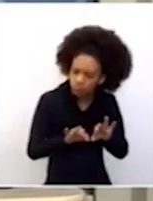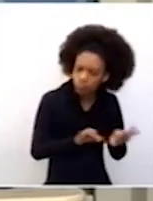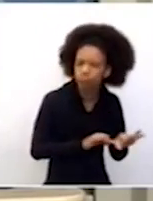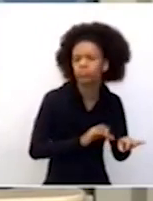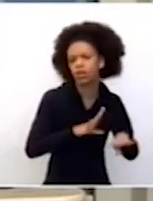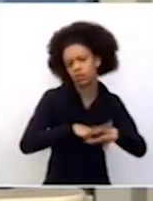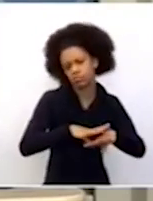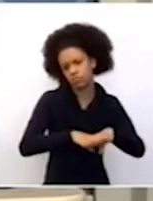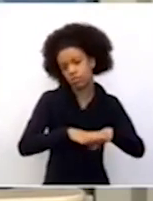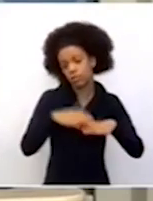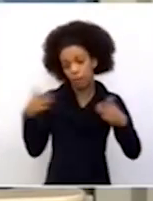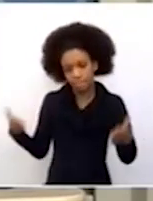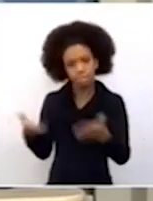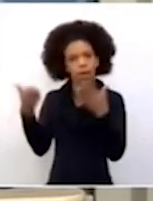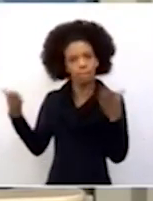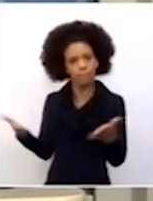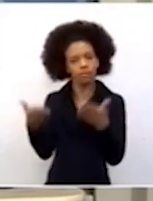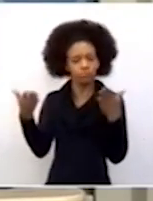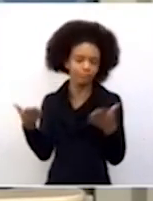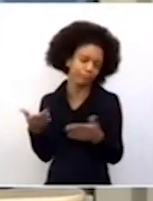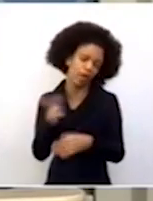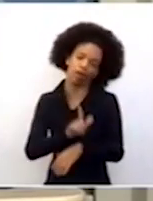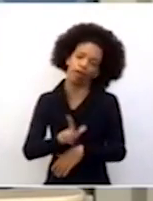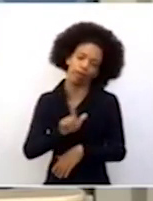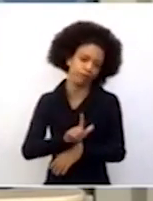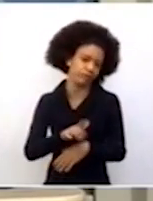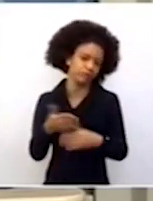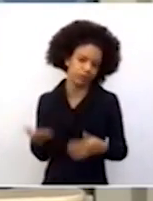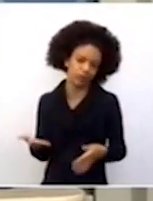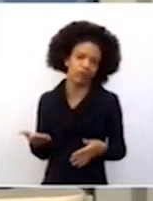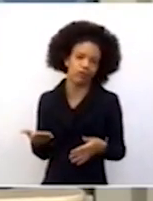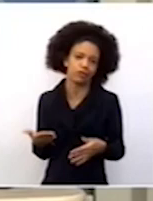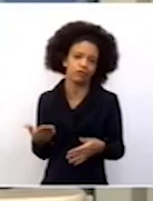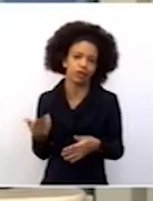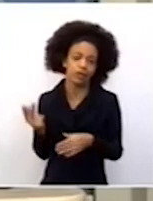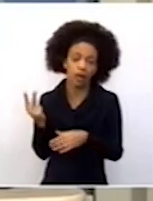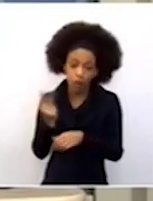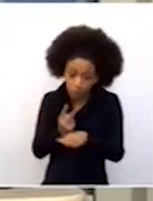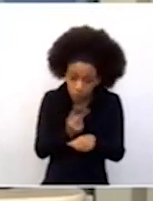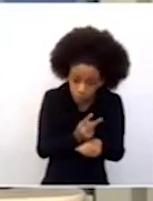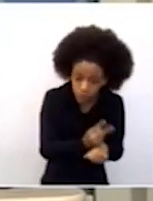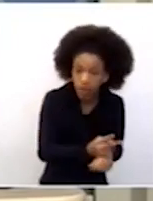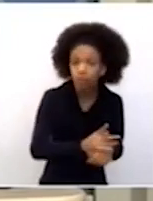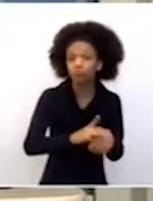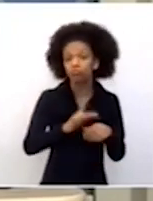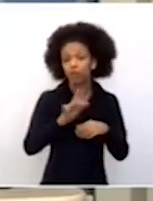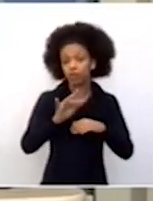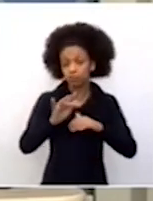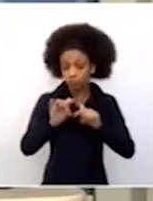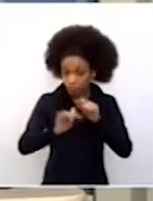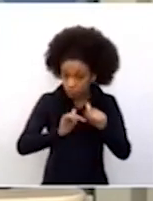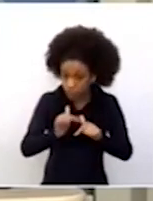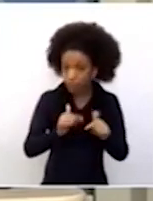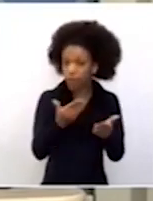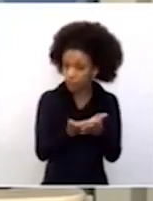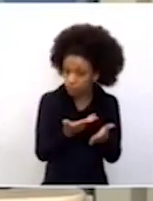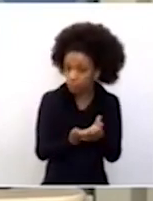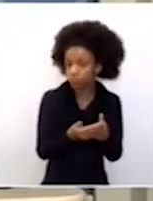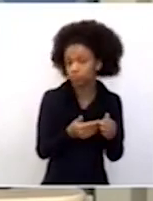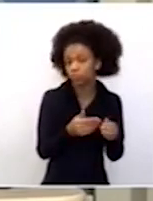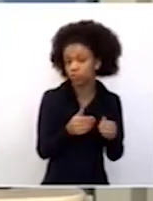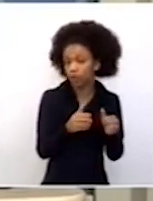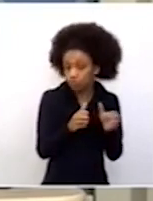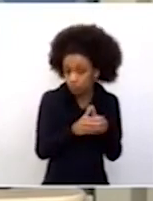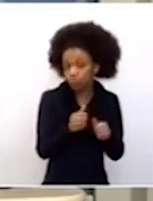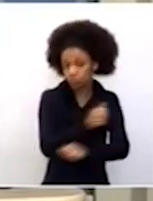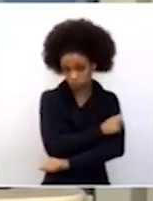aquela intencionalidade, né? Óbvio que a continuidade dos estudos que o professor tem aí, dar sequência, mas assim, são elementos que